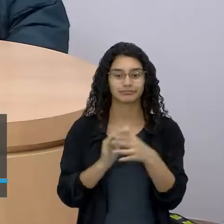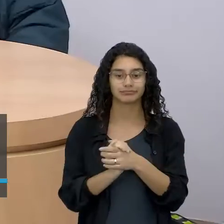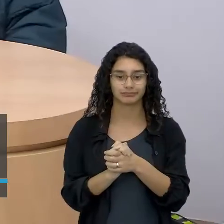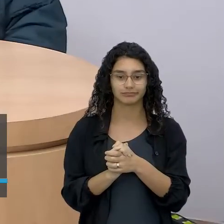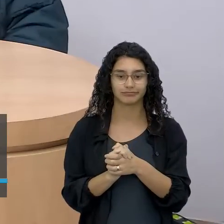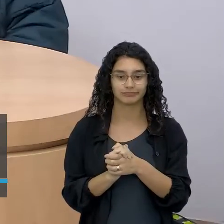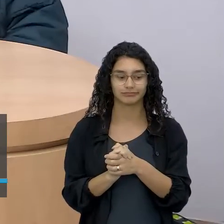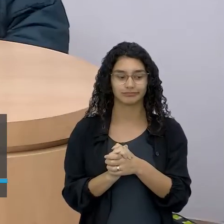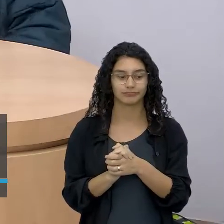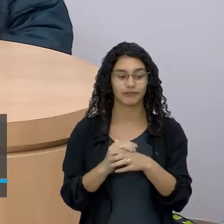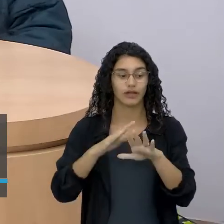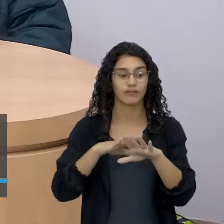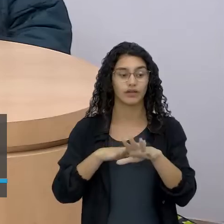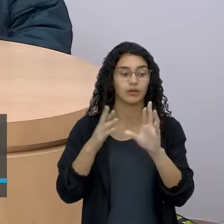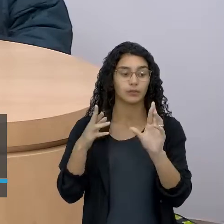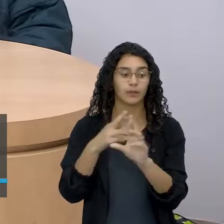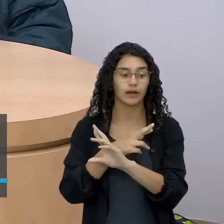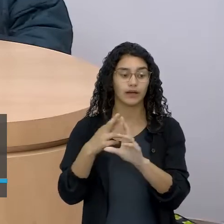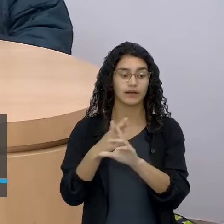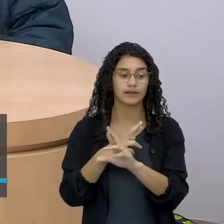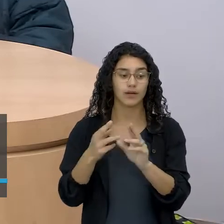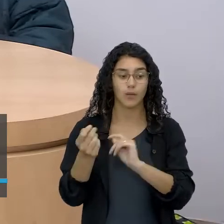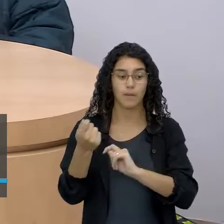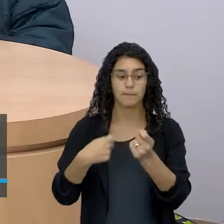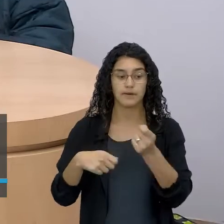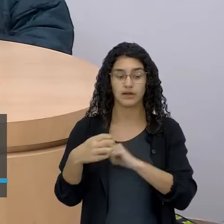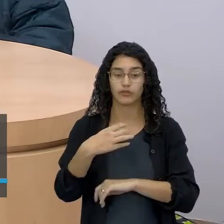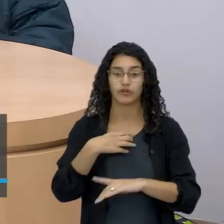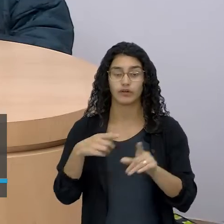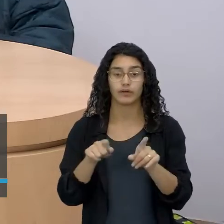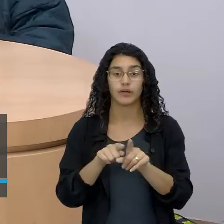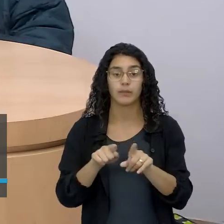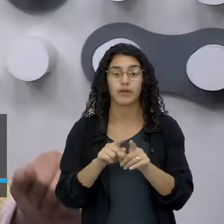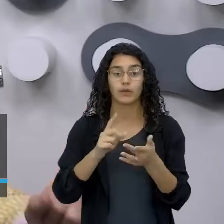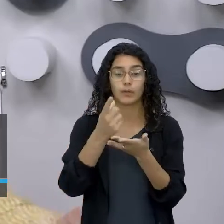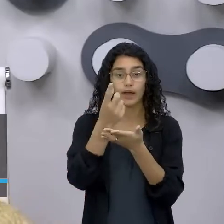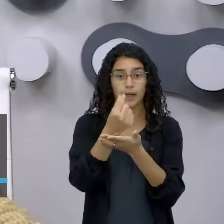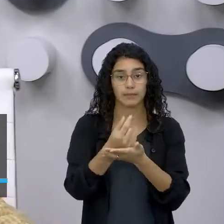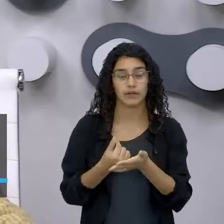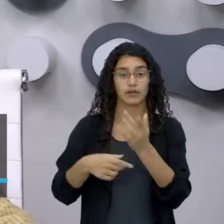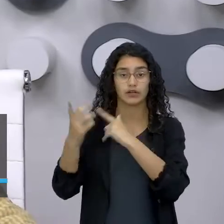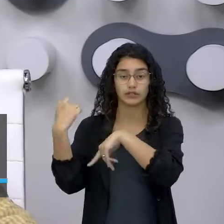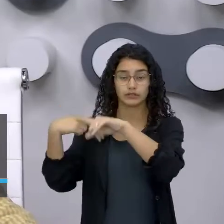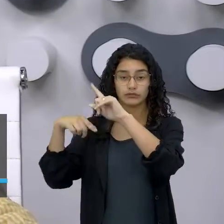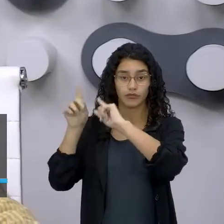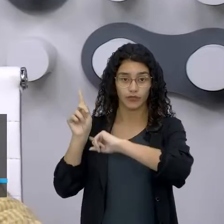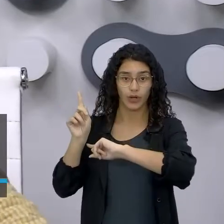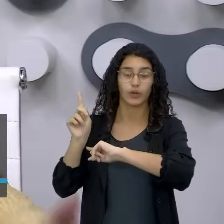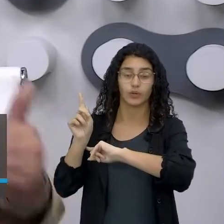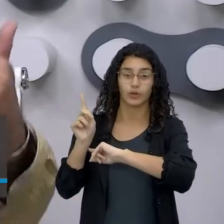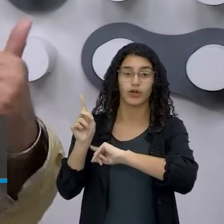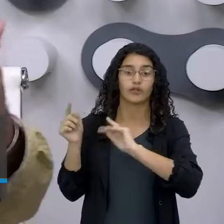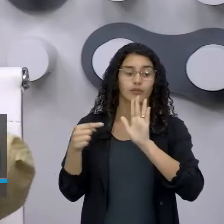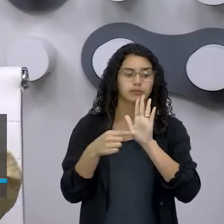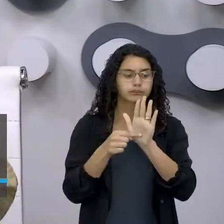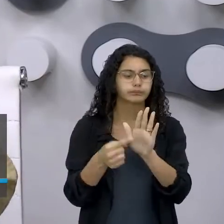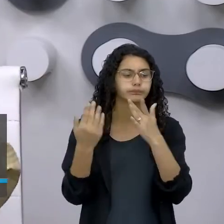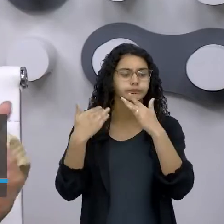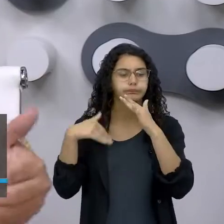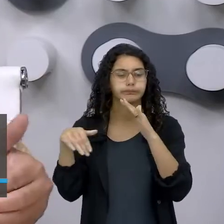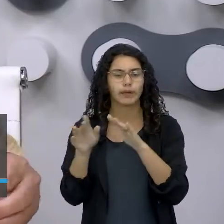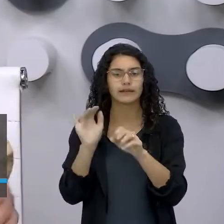Foi movida por relações comerciais, e na medida em que o capitalismo se desenvolveu, ficou cada vez